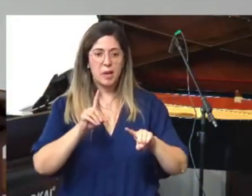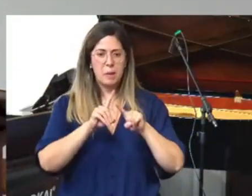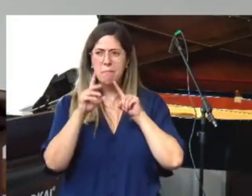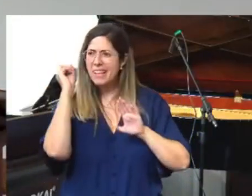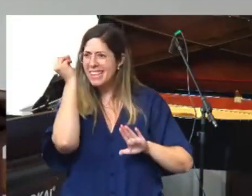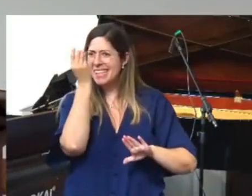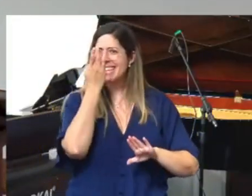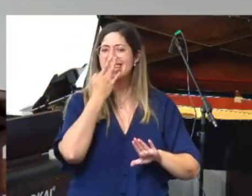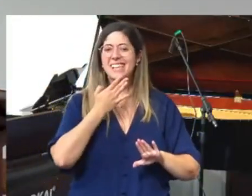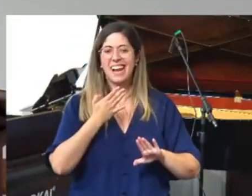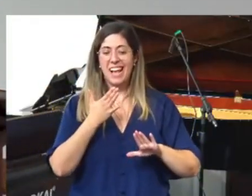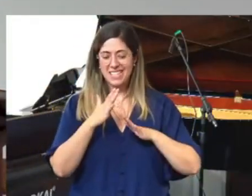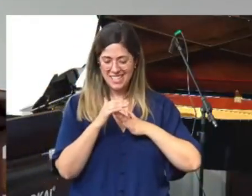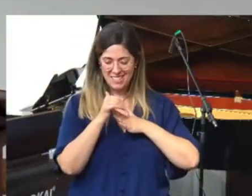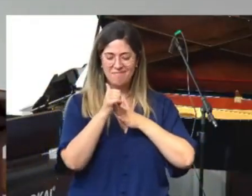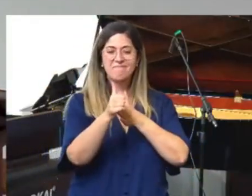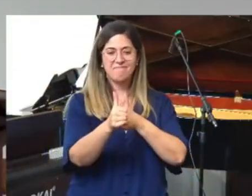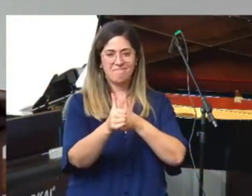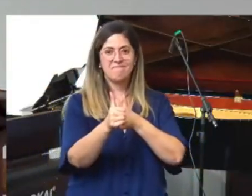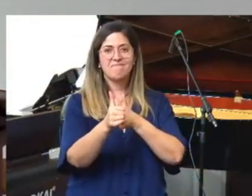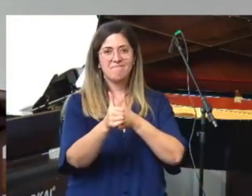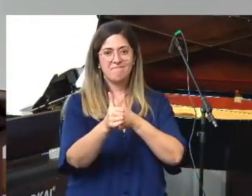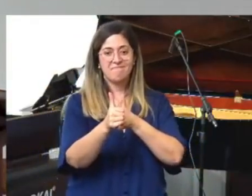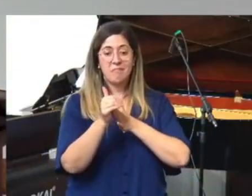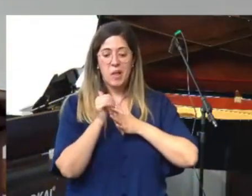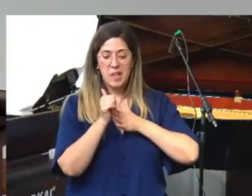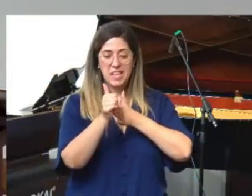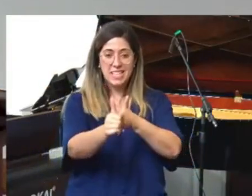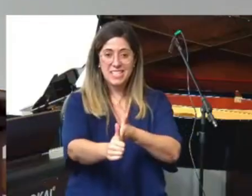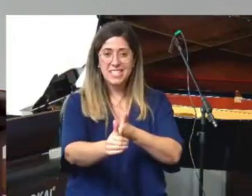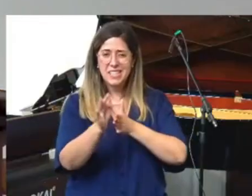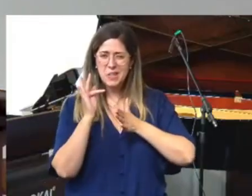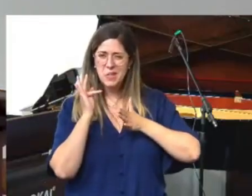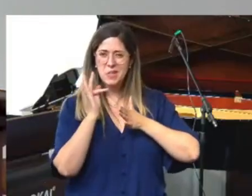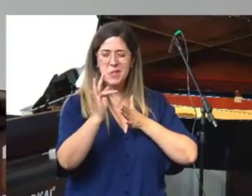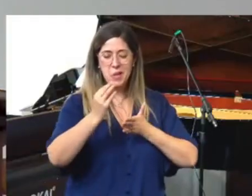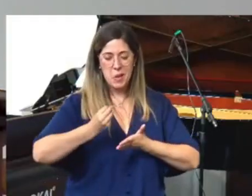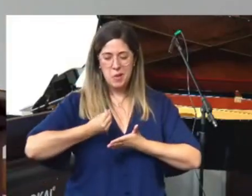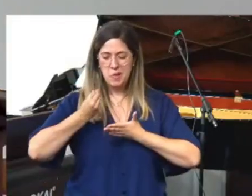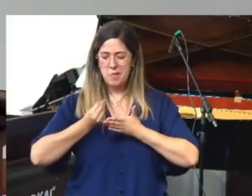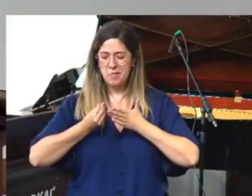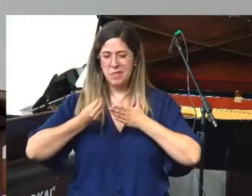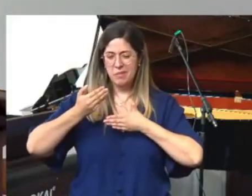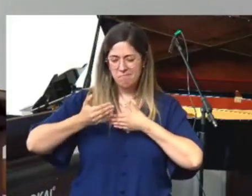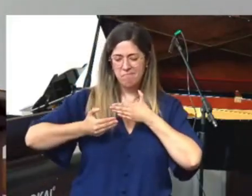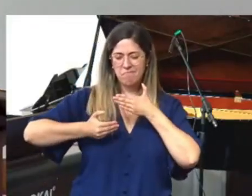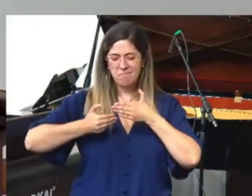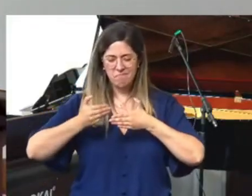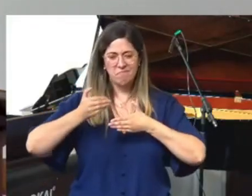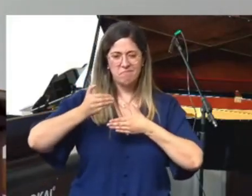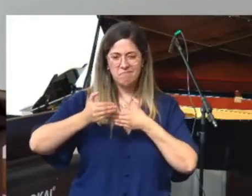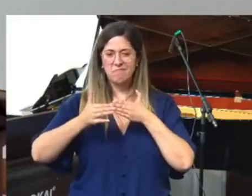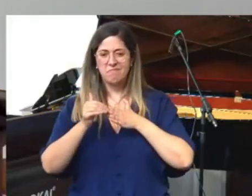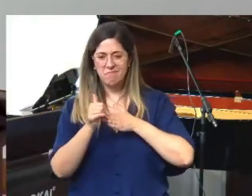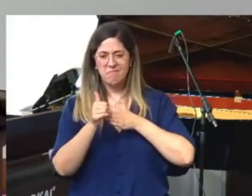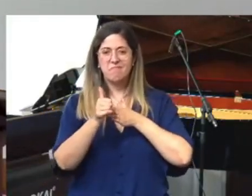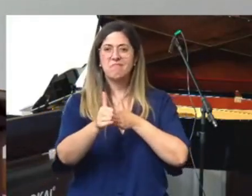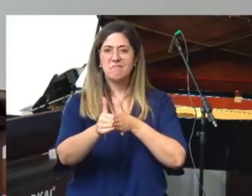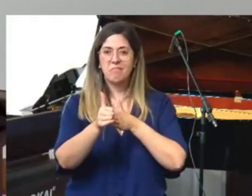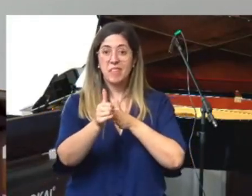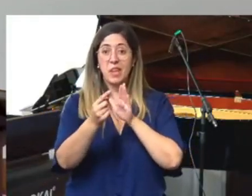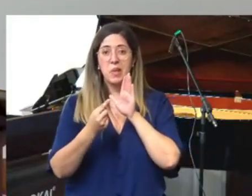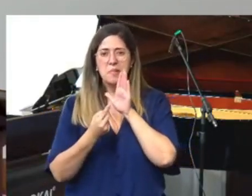Essa graça toma-nos pela mão, nos conduz ao longo da vida, nos preparando para esta